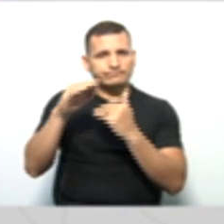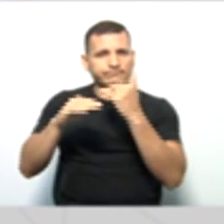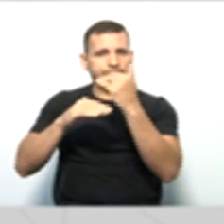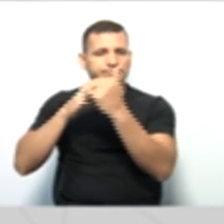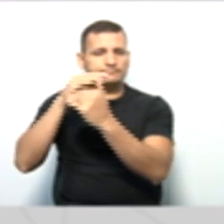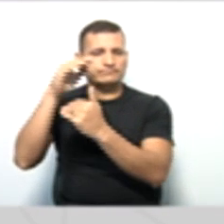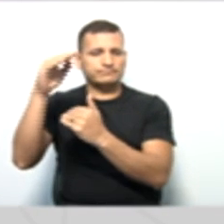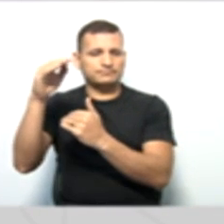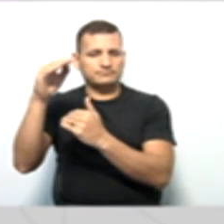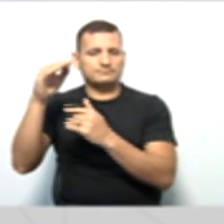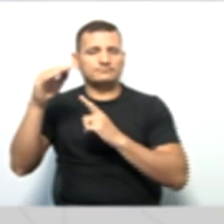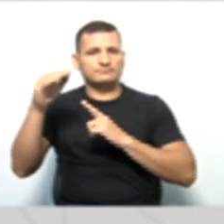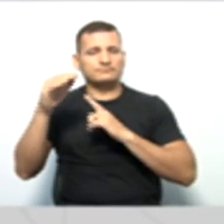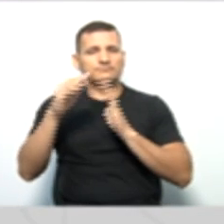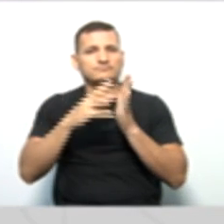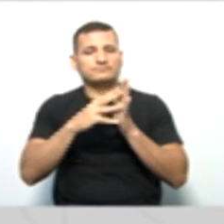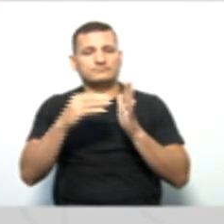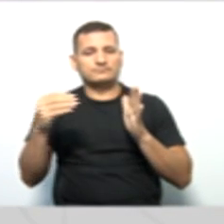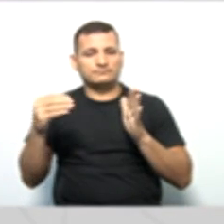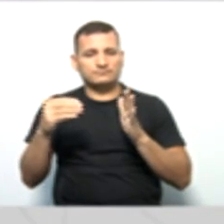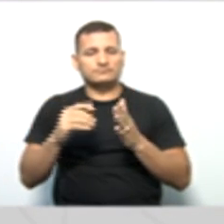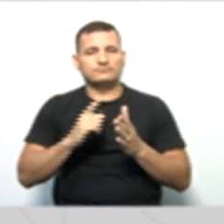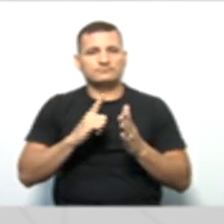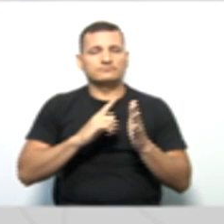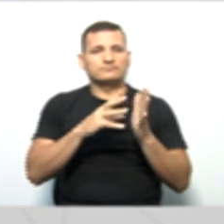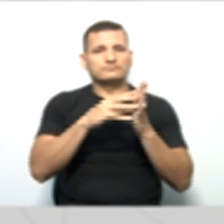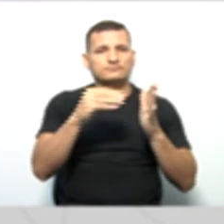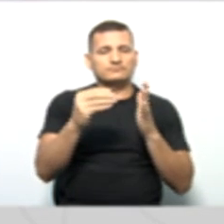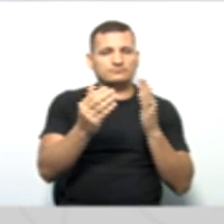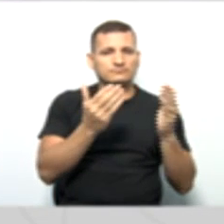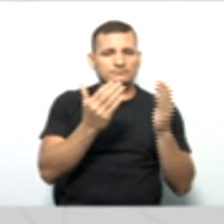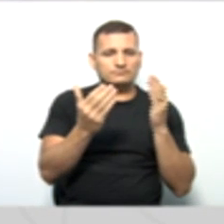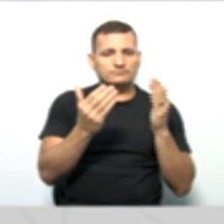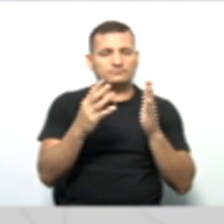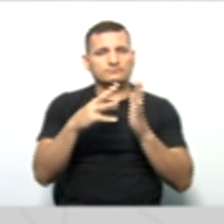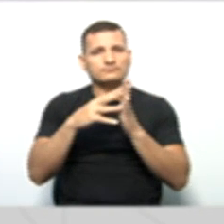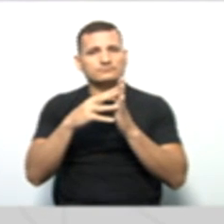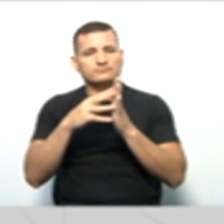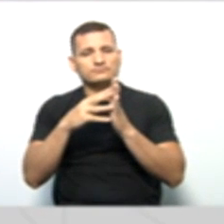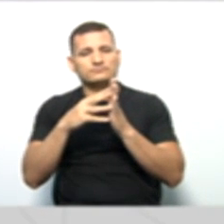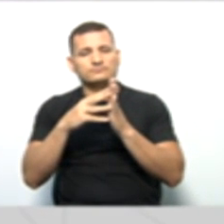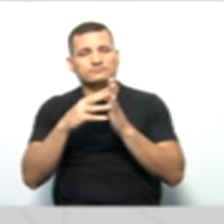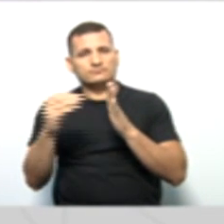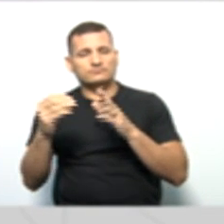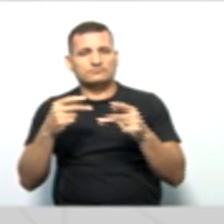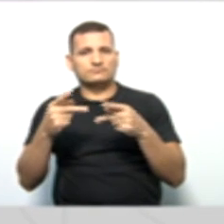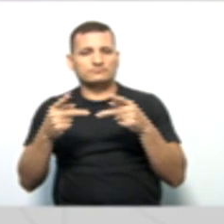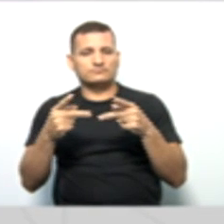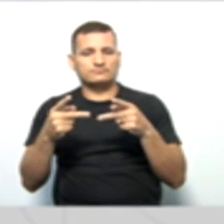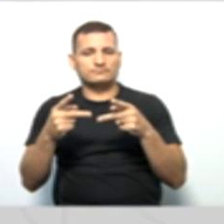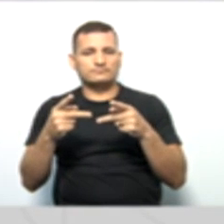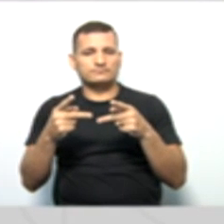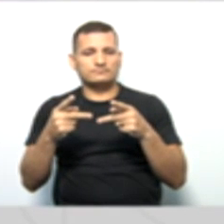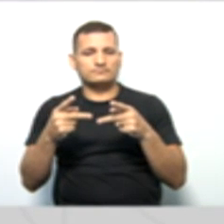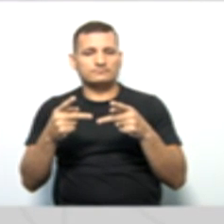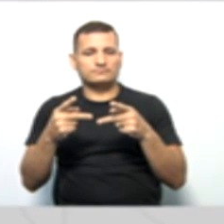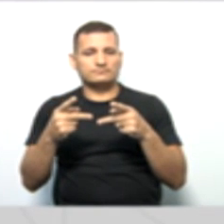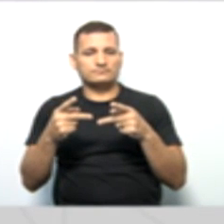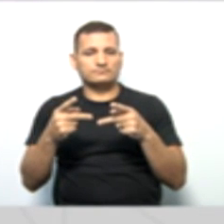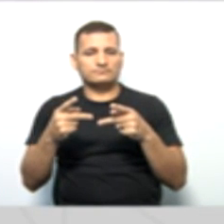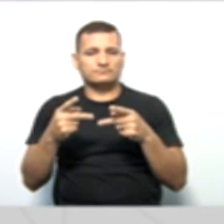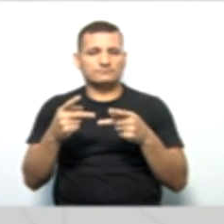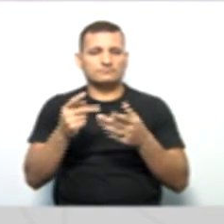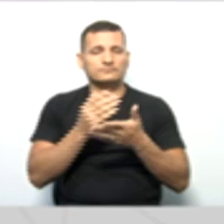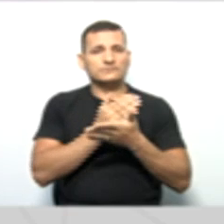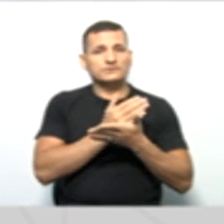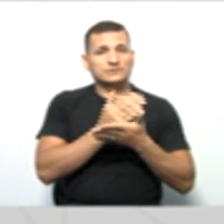aqui os modelos. Eu tenho o modelo de análise e eu tenho o modelo de projeto, tá? Então, aqui no início, ó,